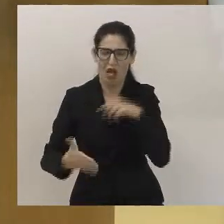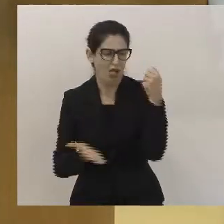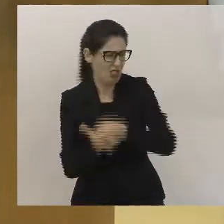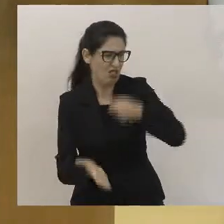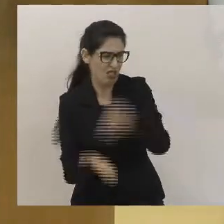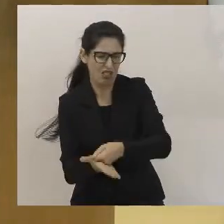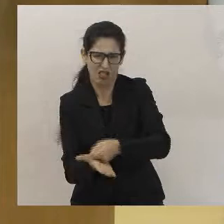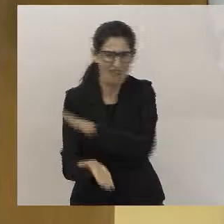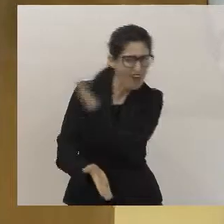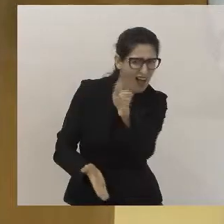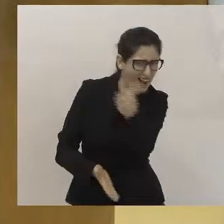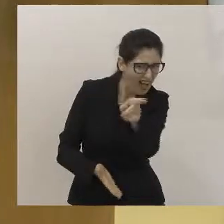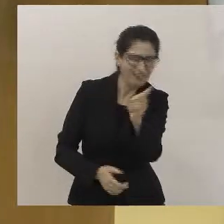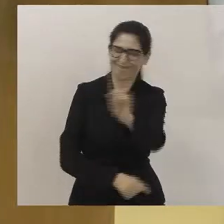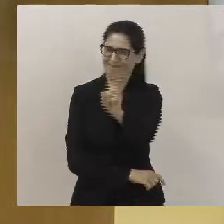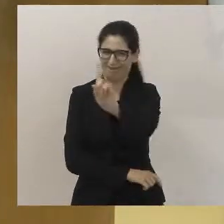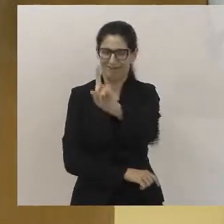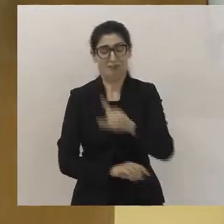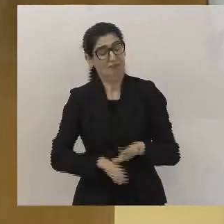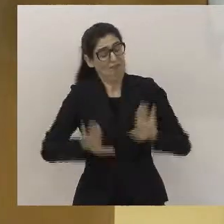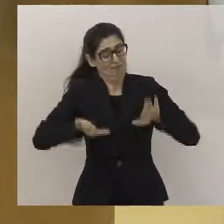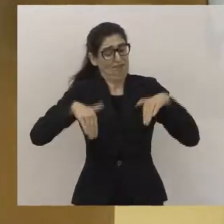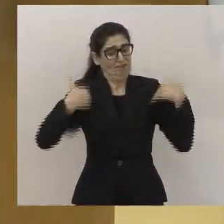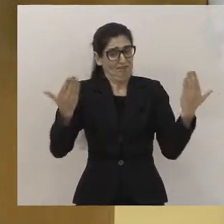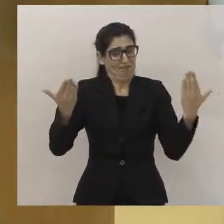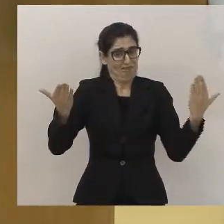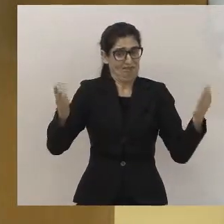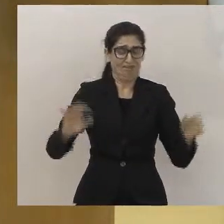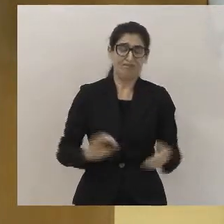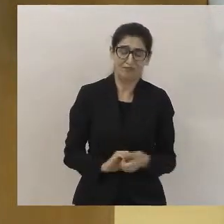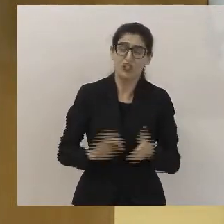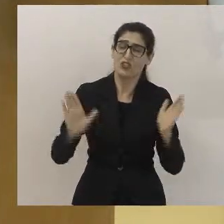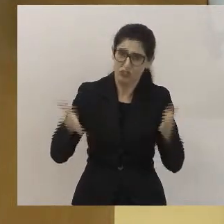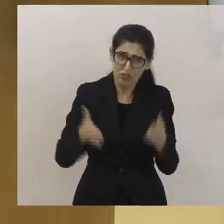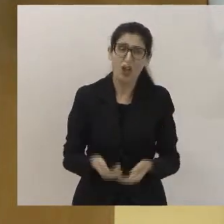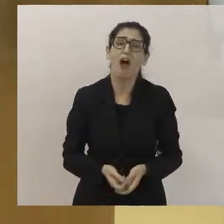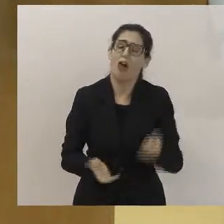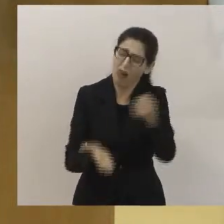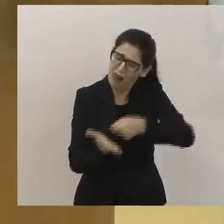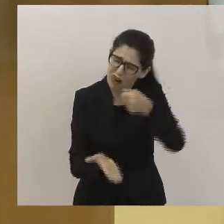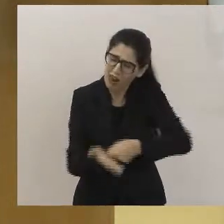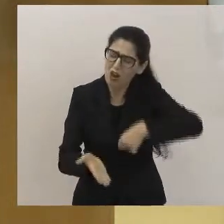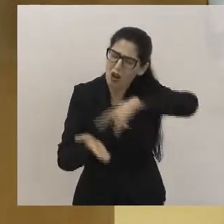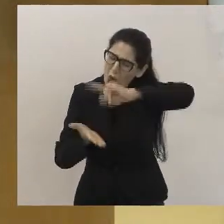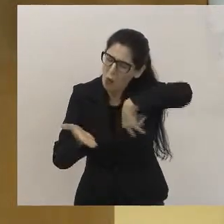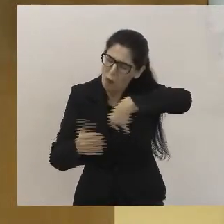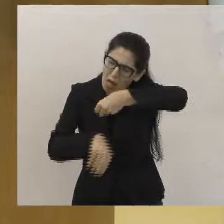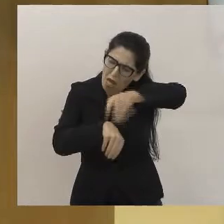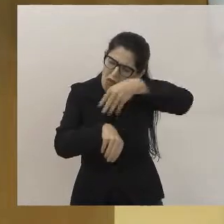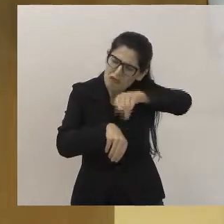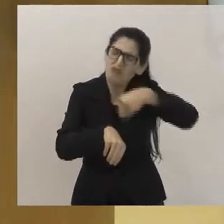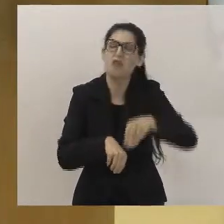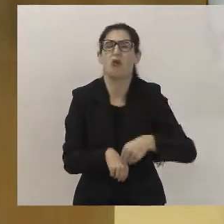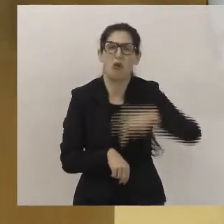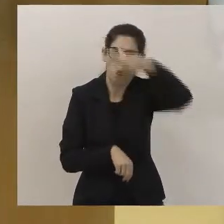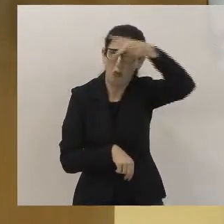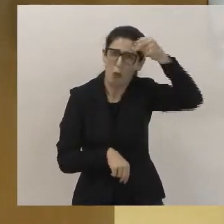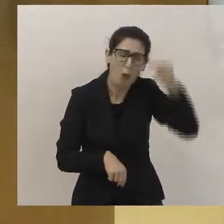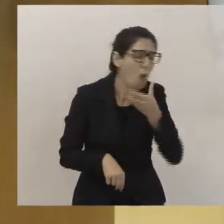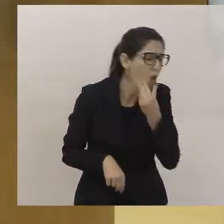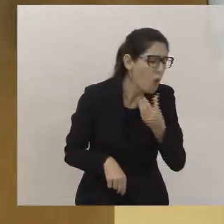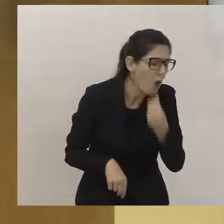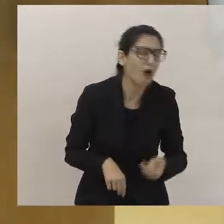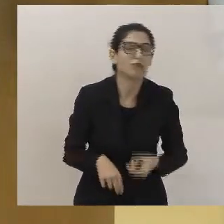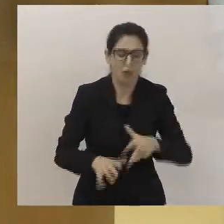cobrar já cobrei o prefeito por intermédio de documento por intermédio de fala na tribuna estou reforçando